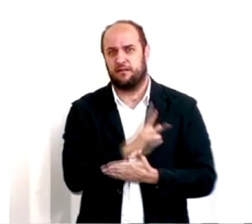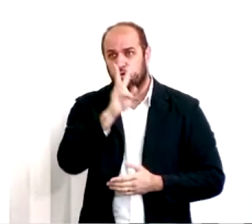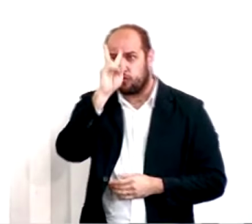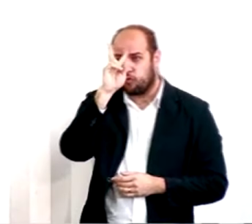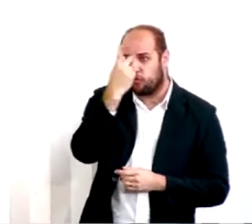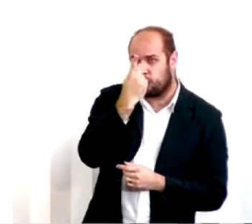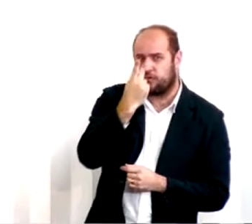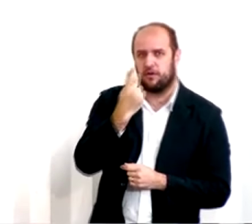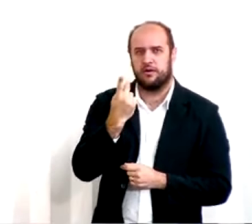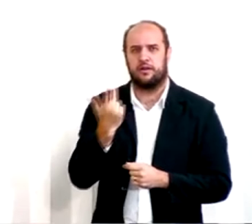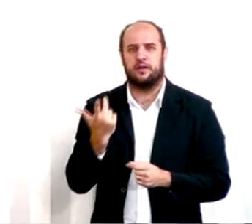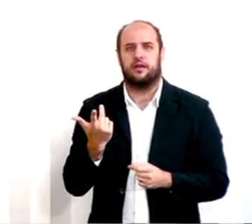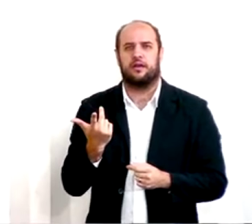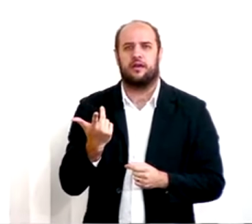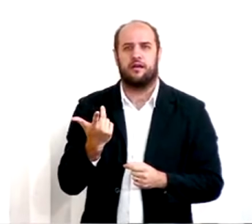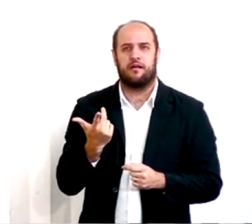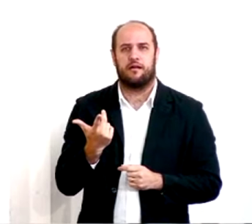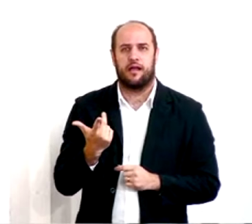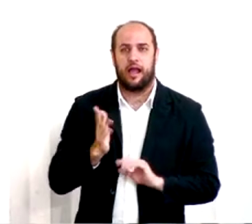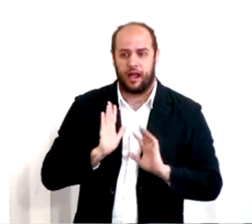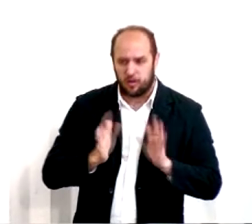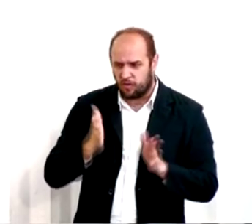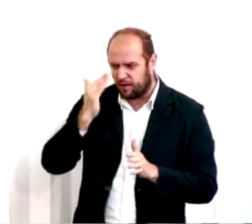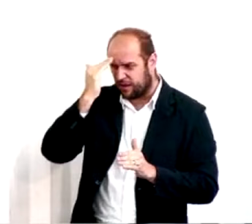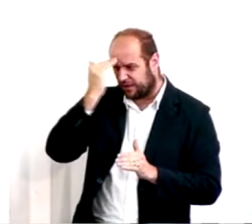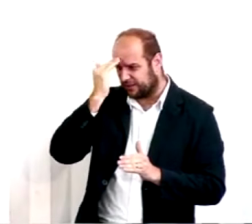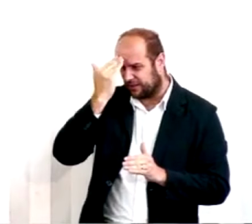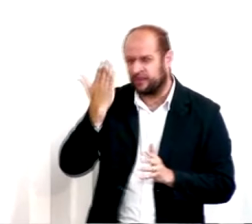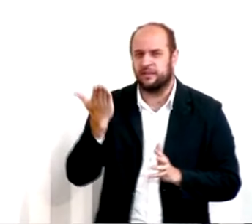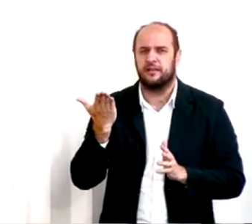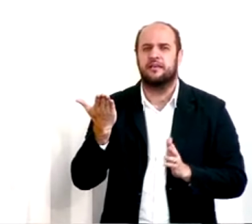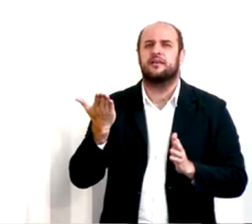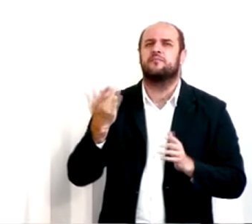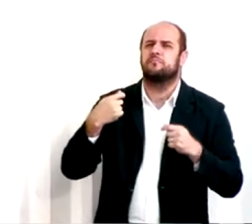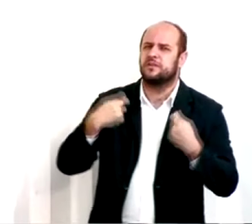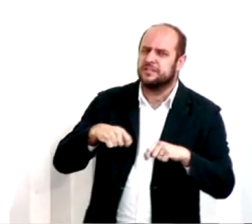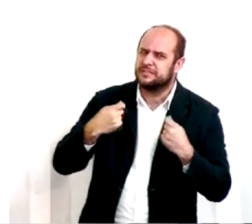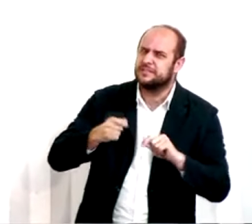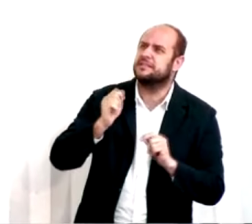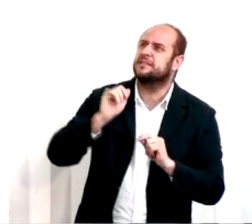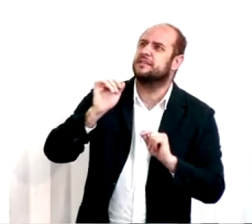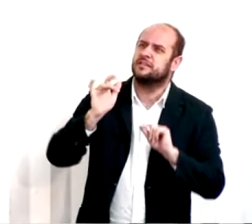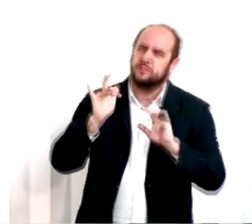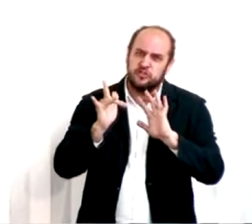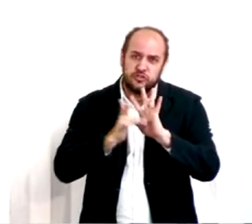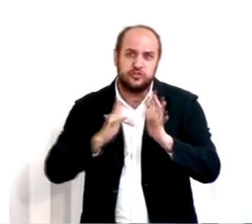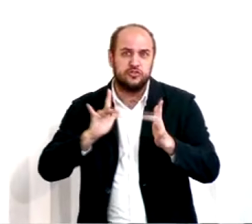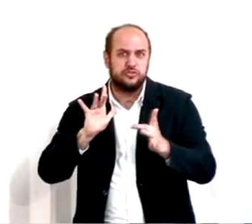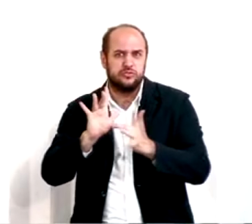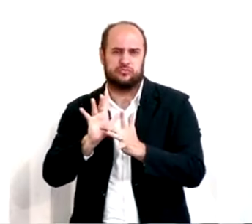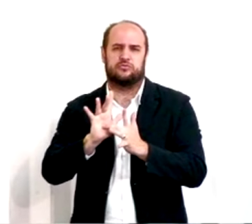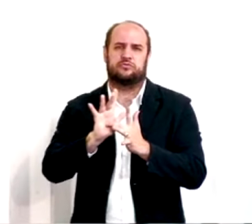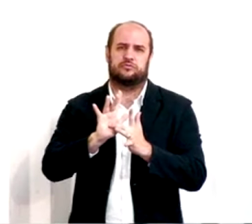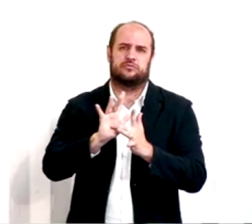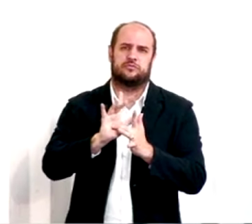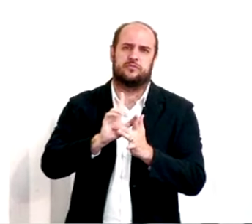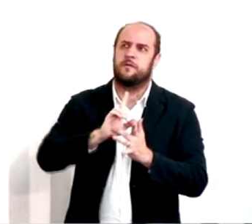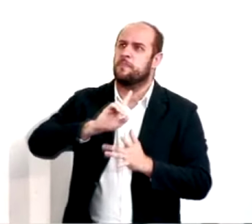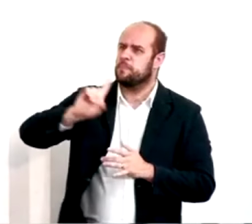mais do governador de decreta que o cristianismo precisa é daquele homem o seu posto de